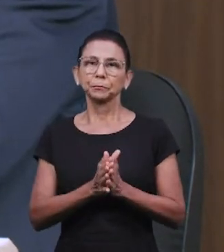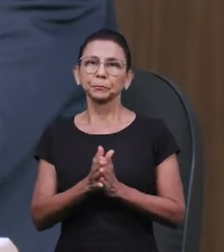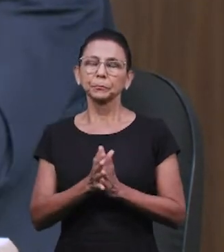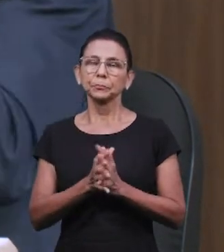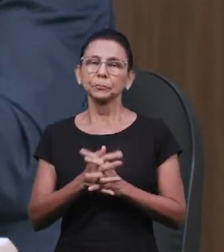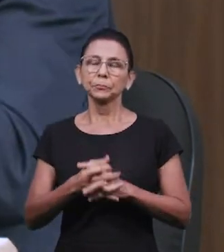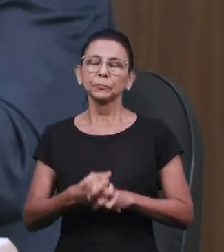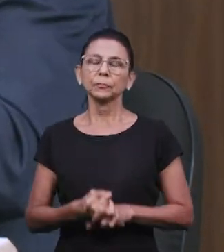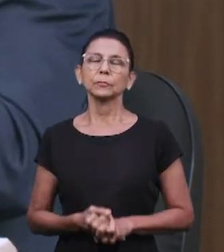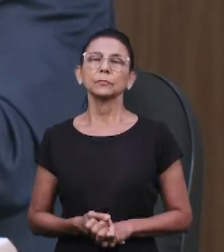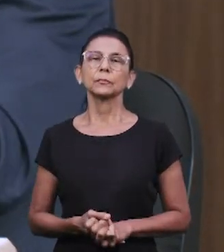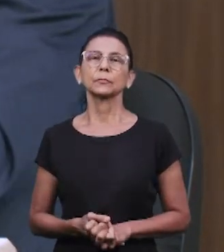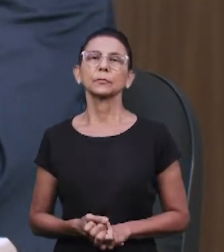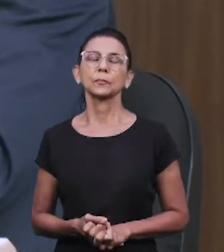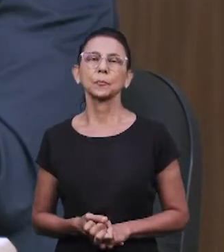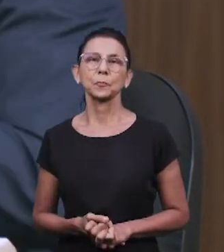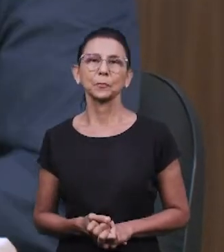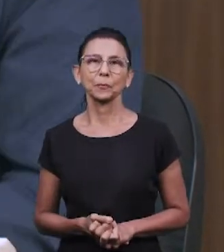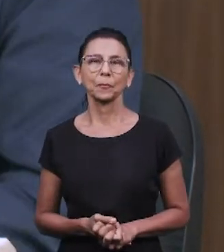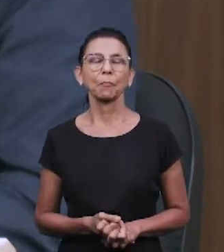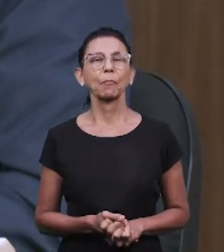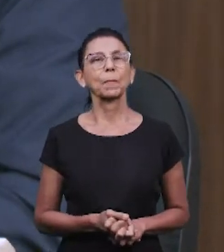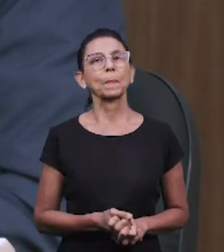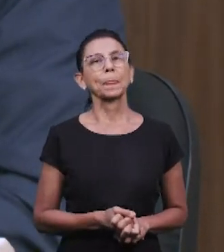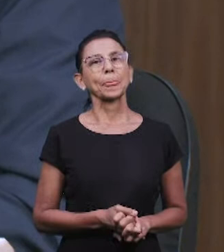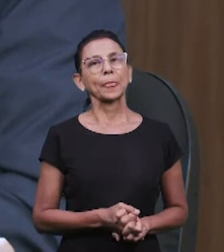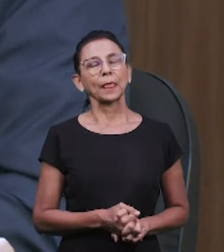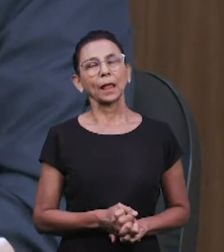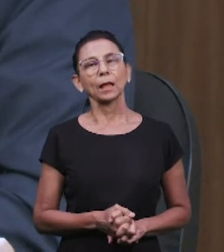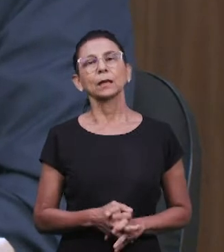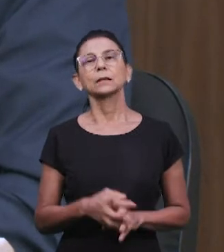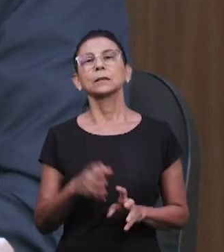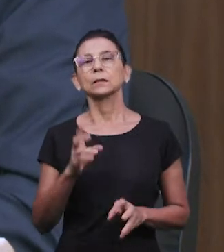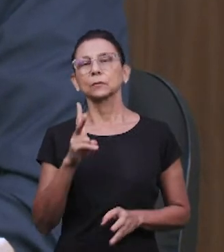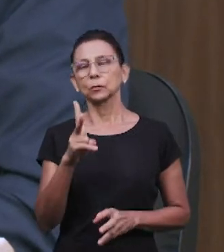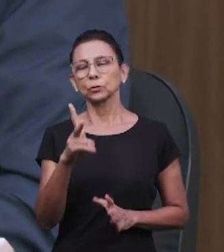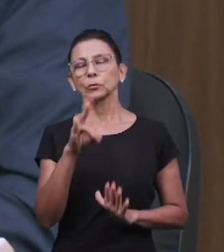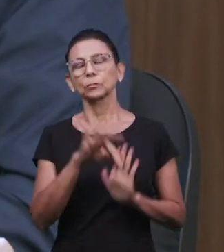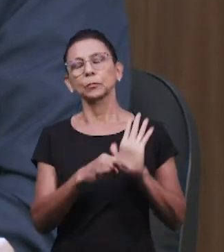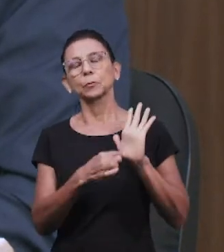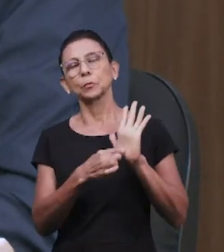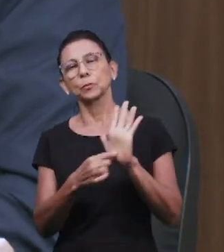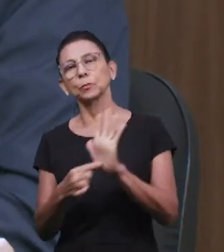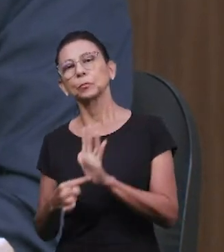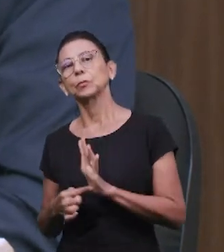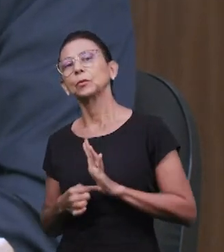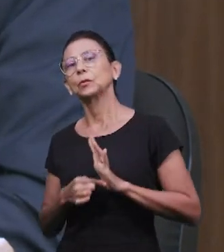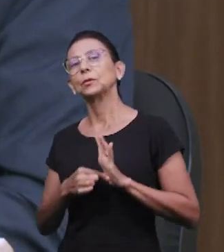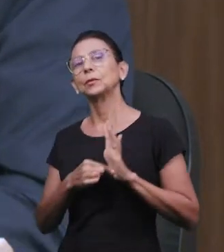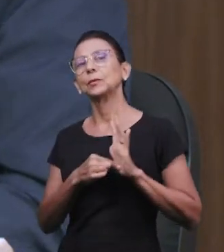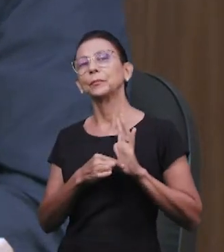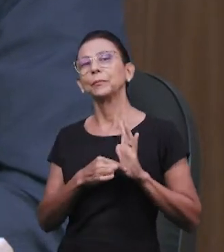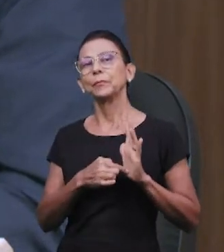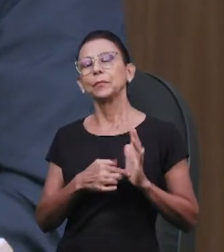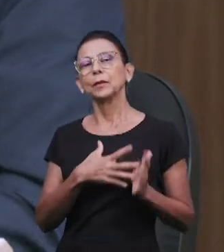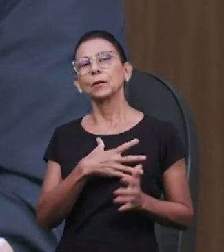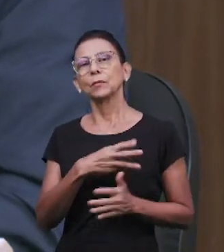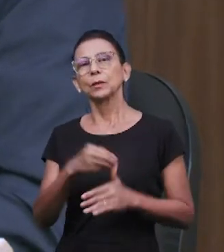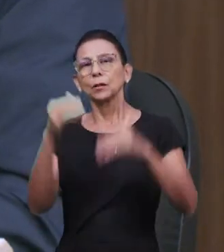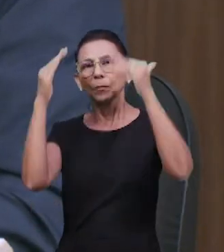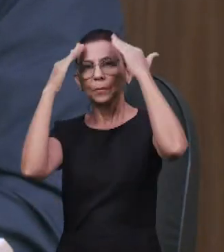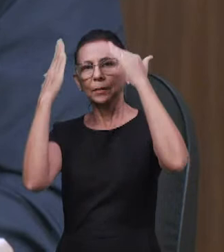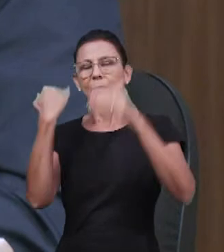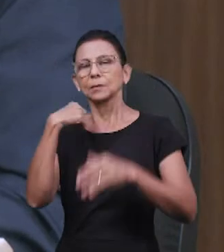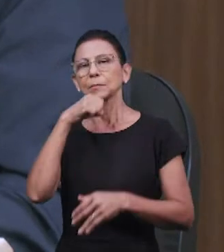Colossenses 3:20 repete o mesmo texto, ó. Filhos, obedeça os seus pais em tudo, pois isso agrada ao Senhor. Então você vê que a